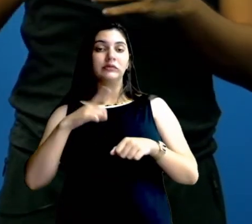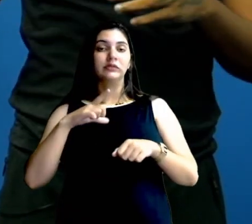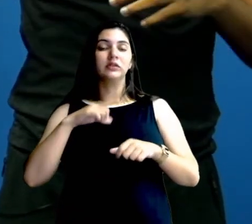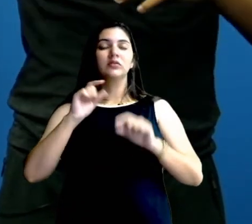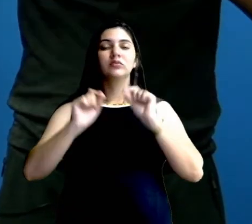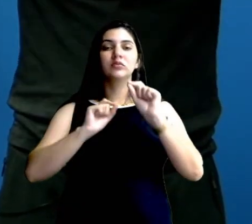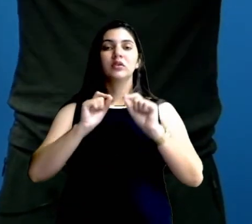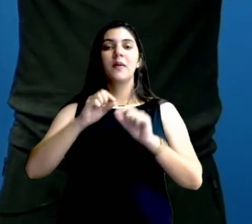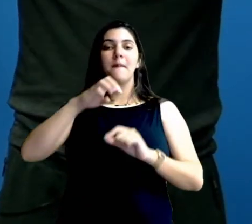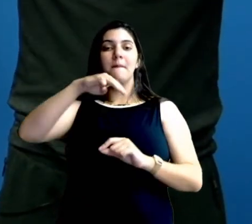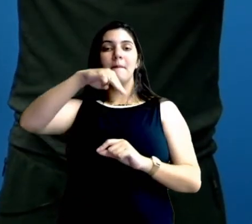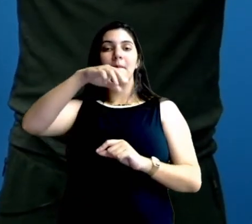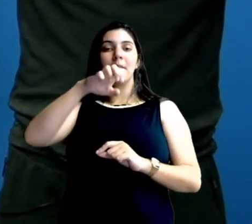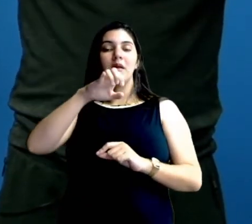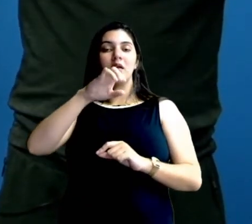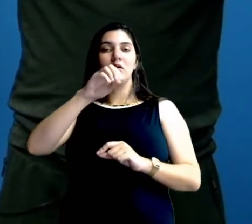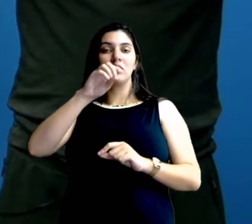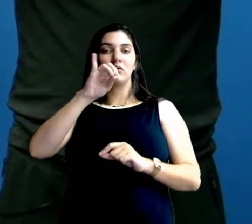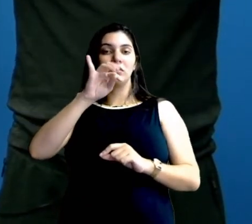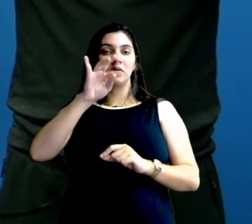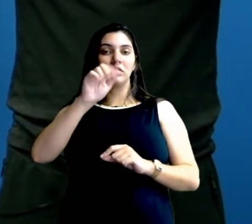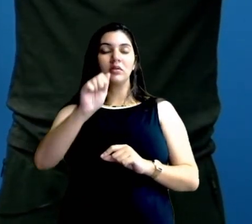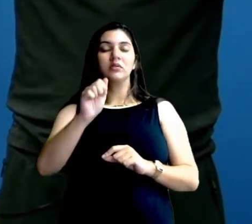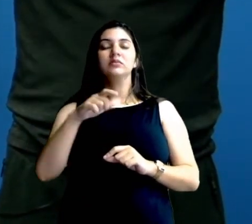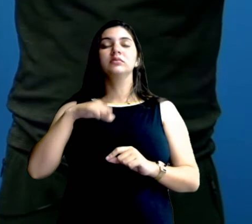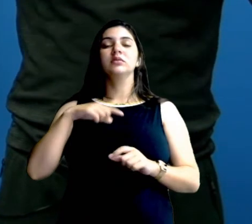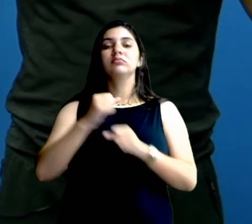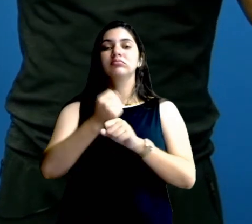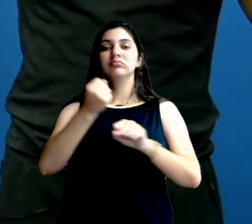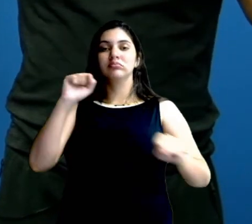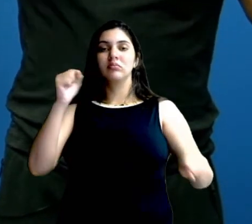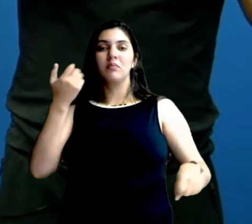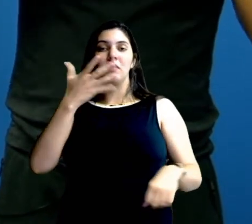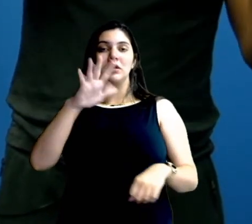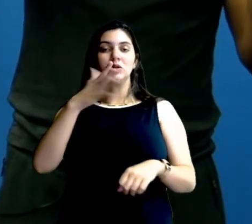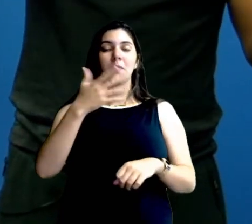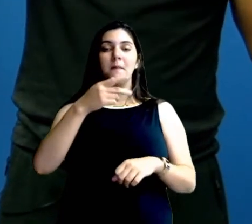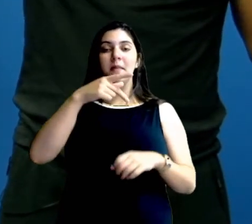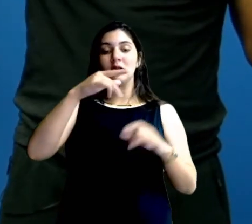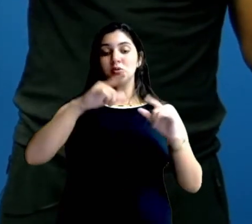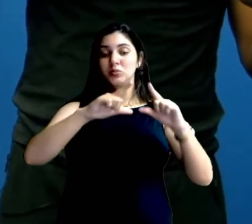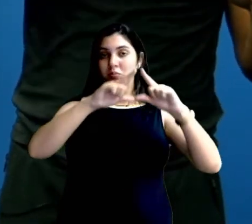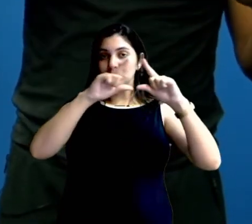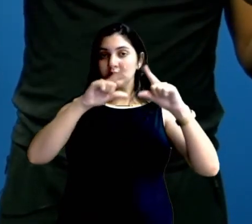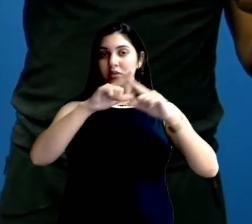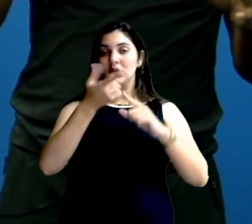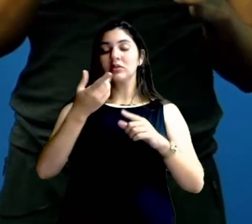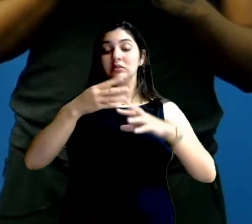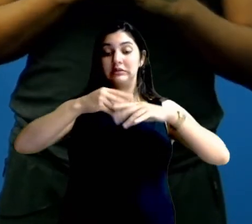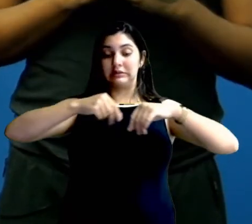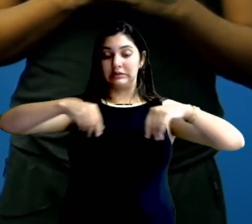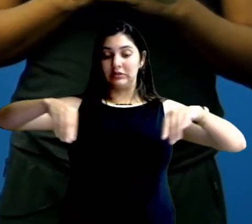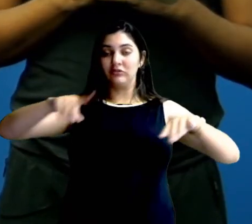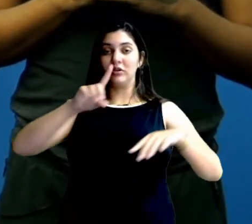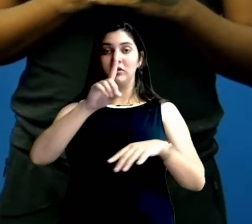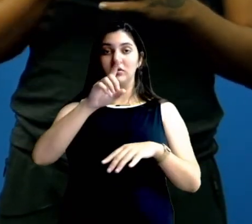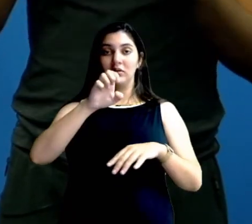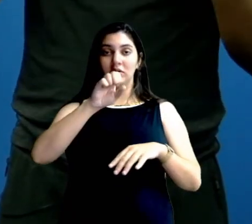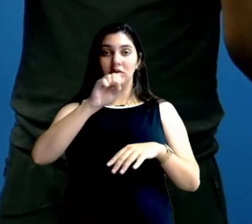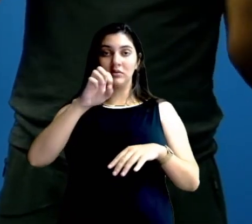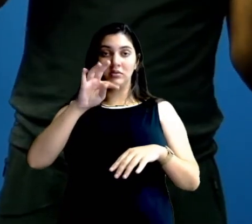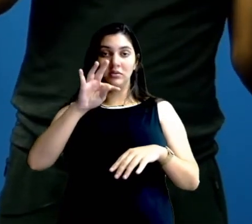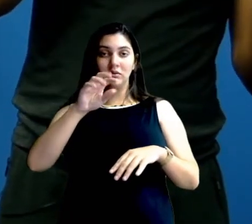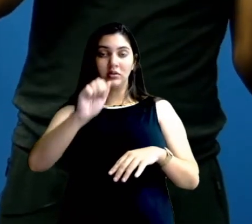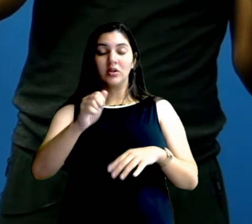militares eles construíram conjunto grandioso né cerca de 200 pirâmides nas terras desérticas ao redor do